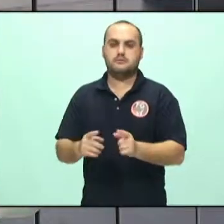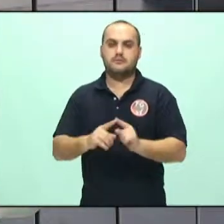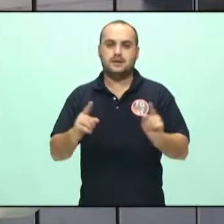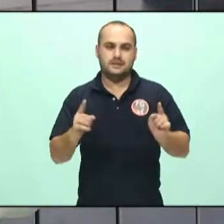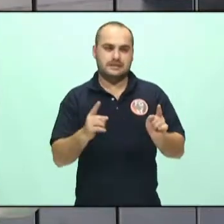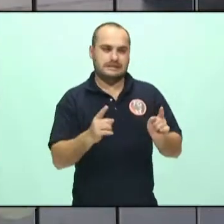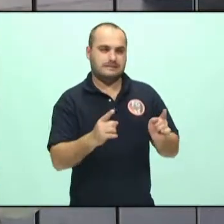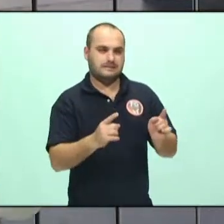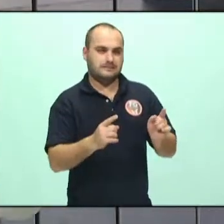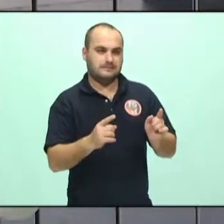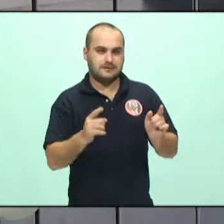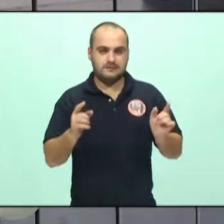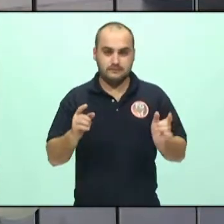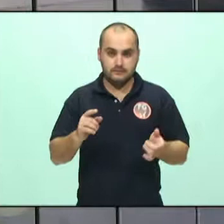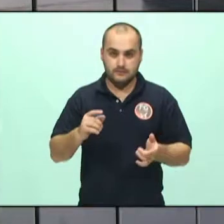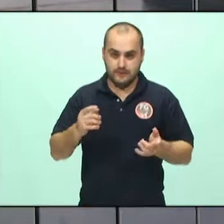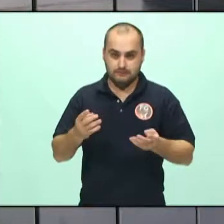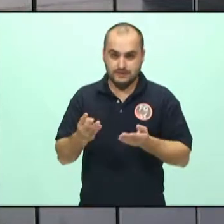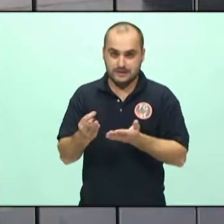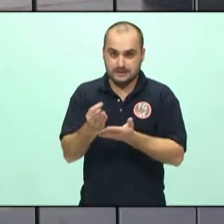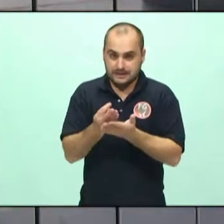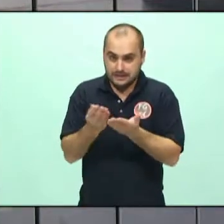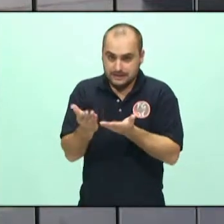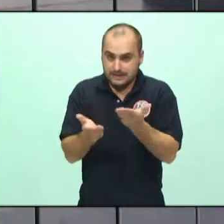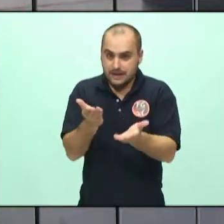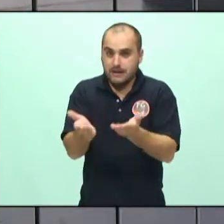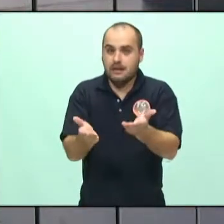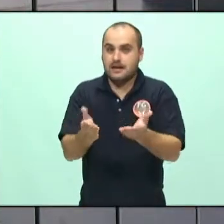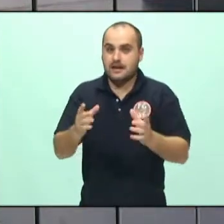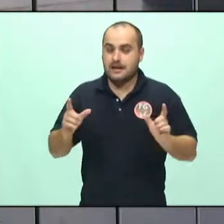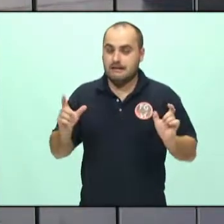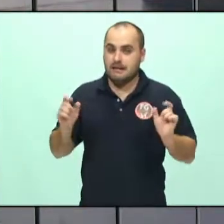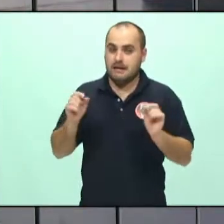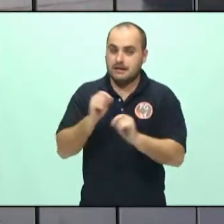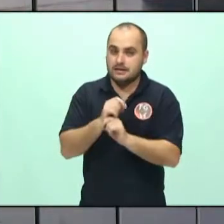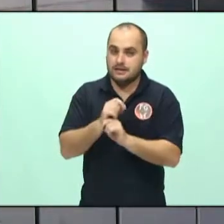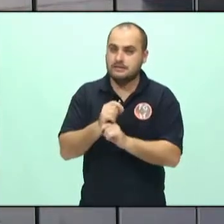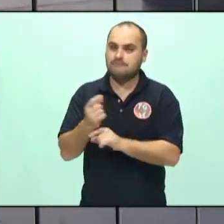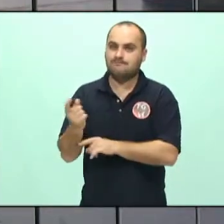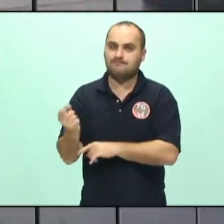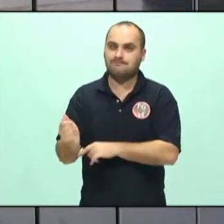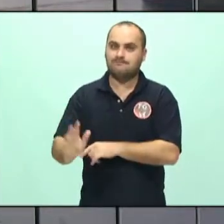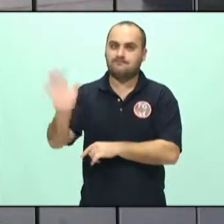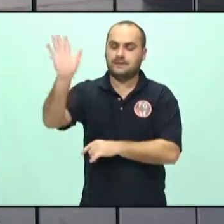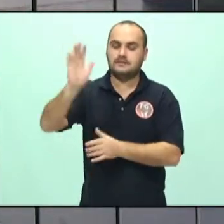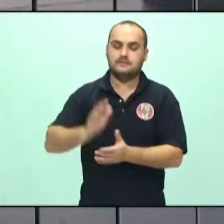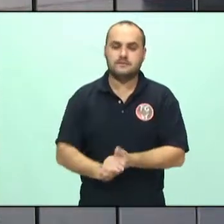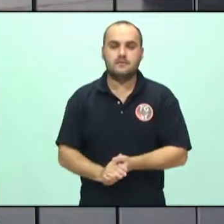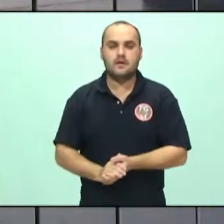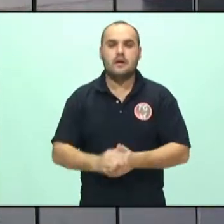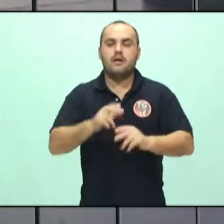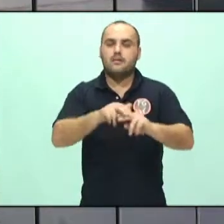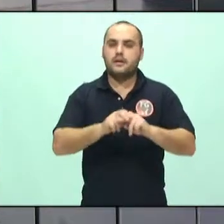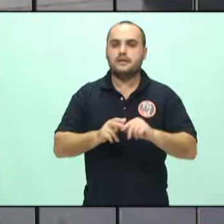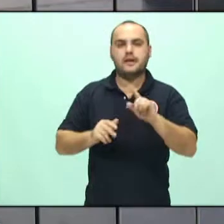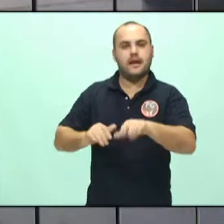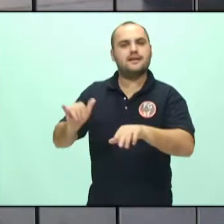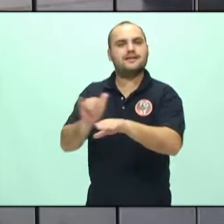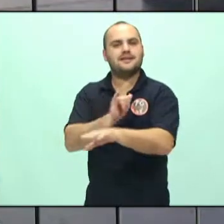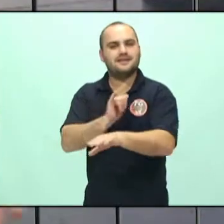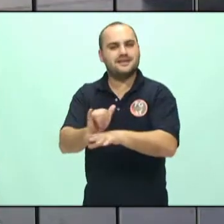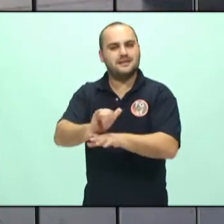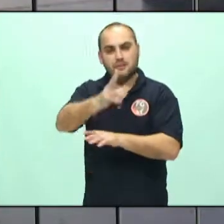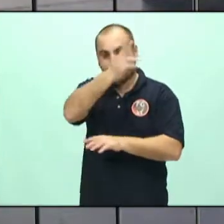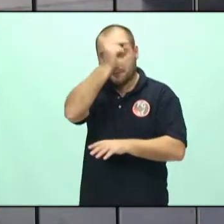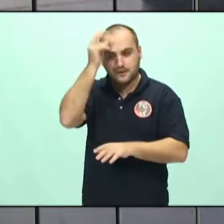dinheiro. Mas é alguma forma do poder público sinalizar e dizer assim, poxa, vou aliviar um pouquinho para você, né? Então,